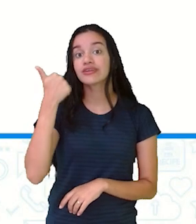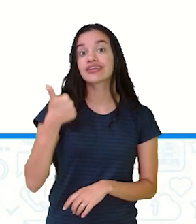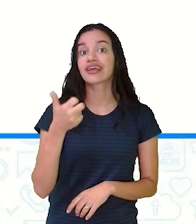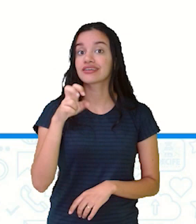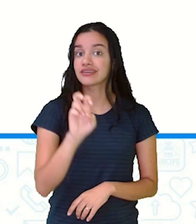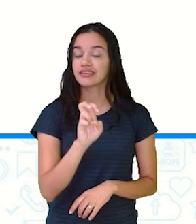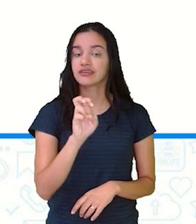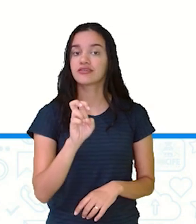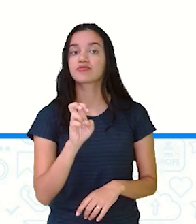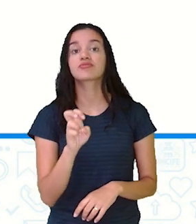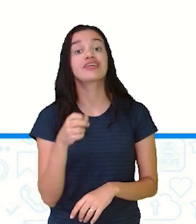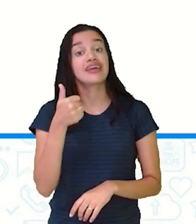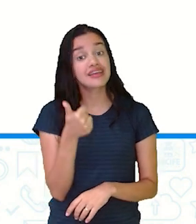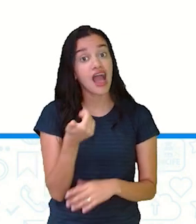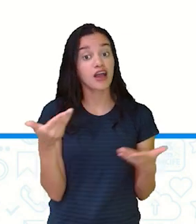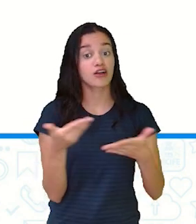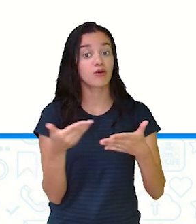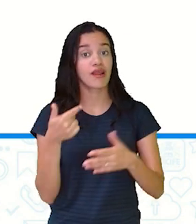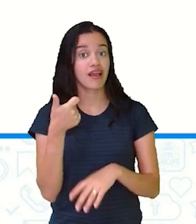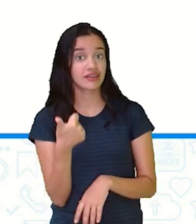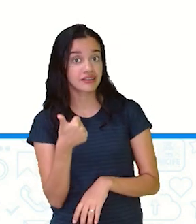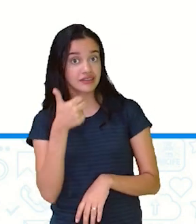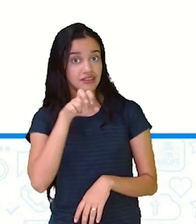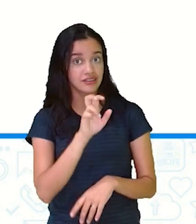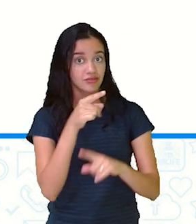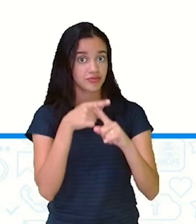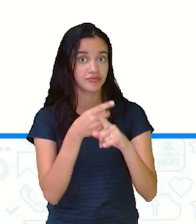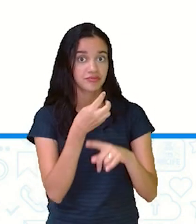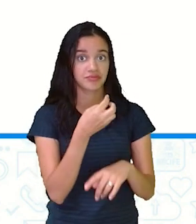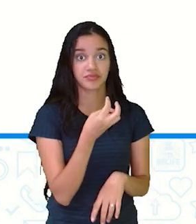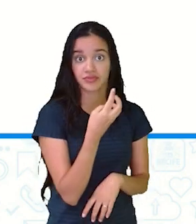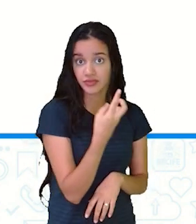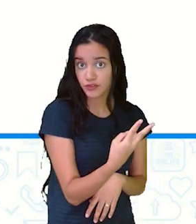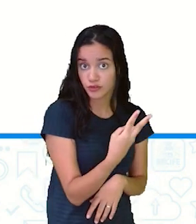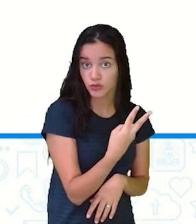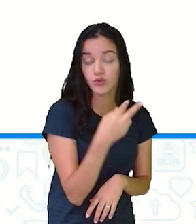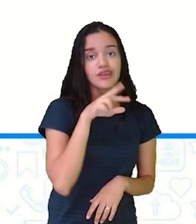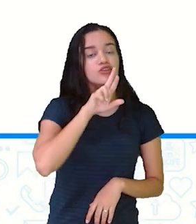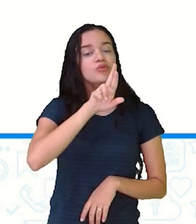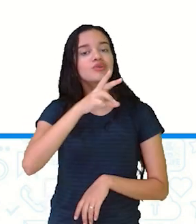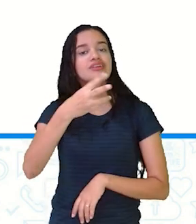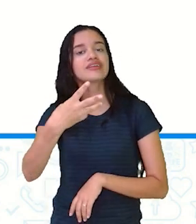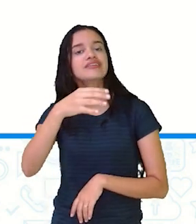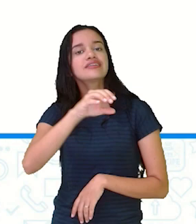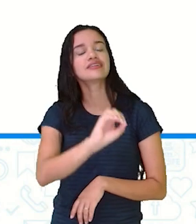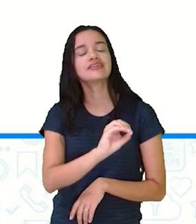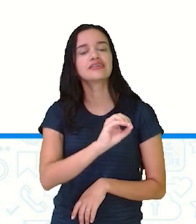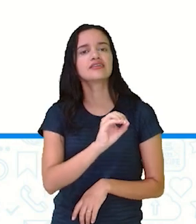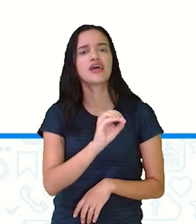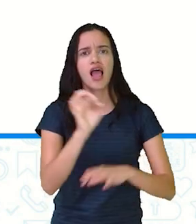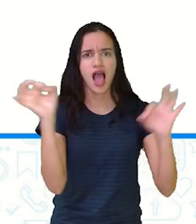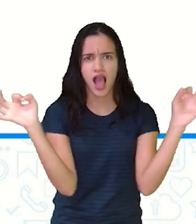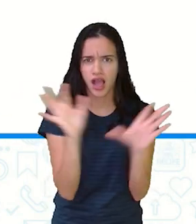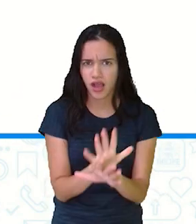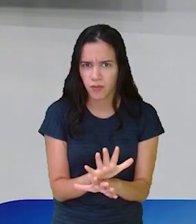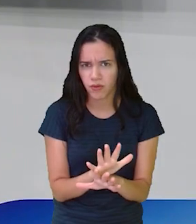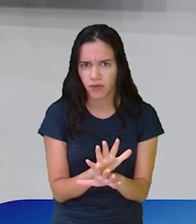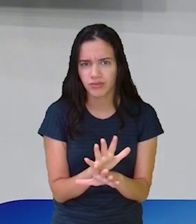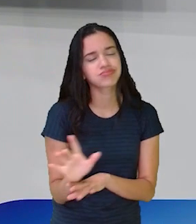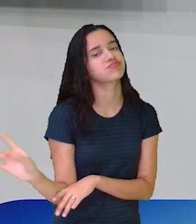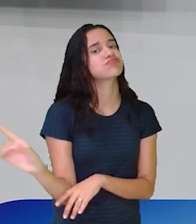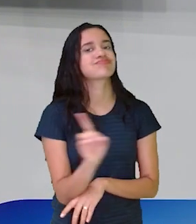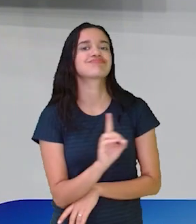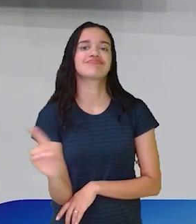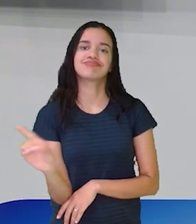15. 15 vezes 2, 30. 30 decímetros cúbicos. Acabou a questão?